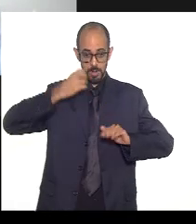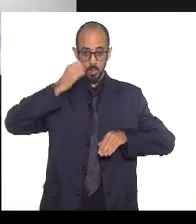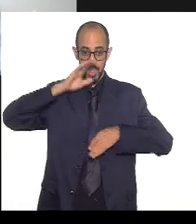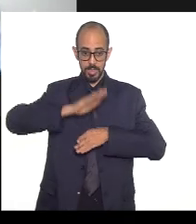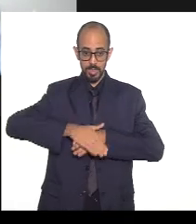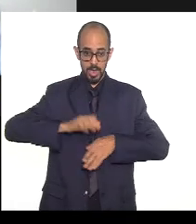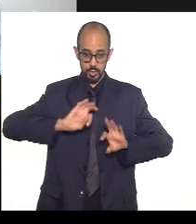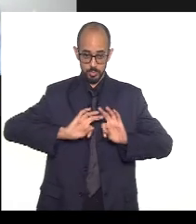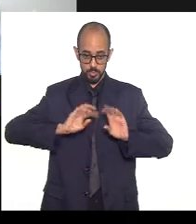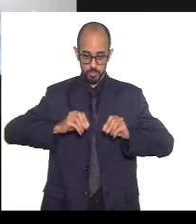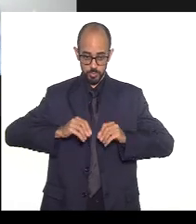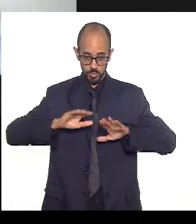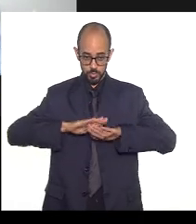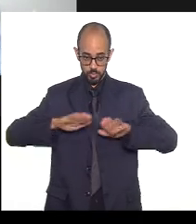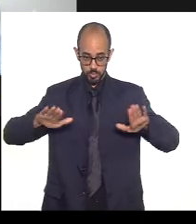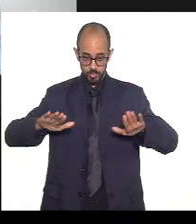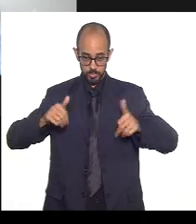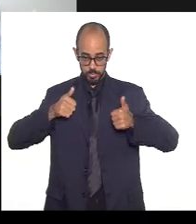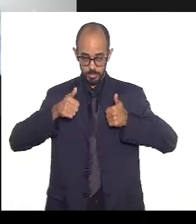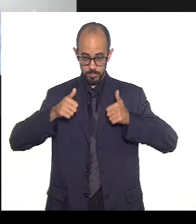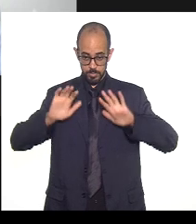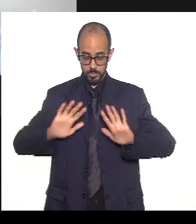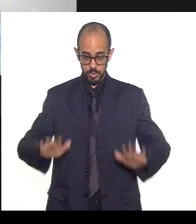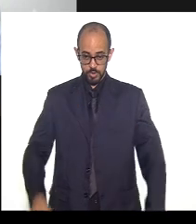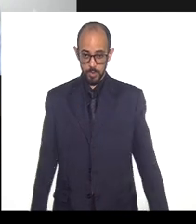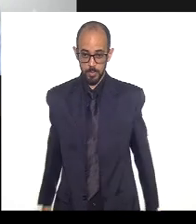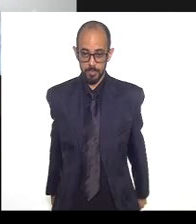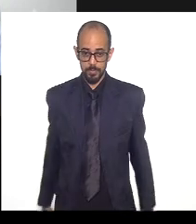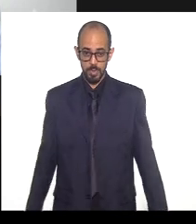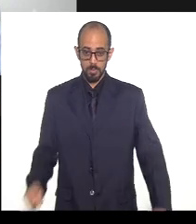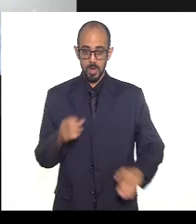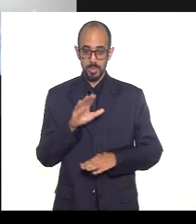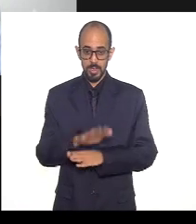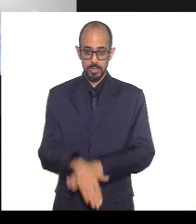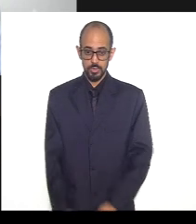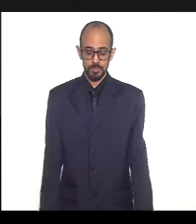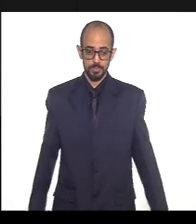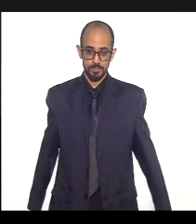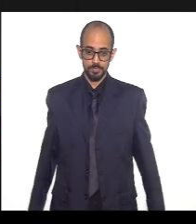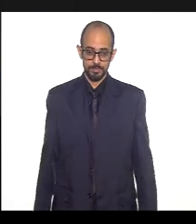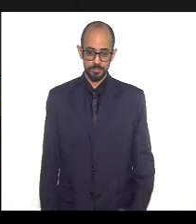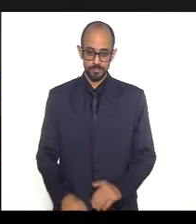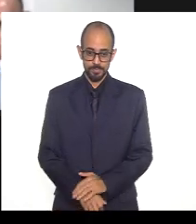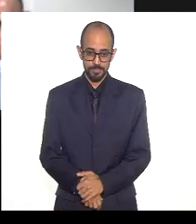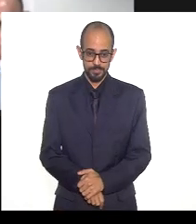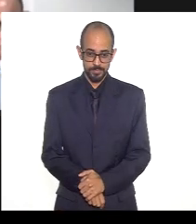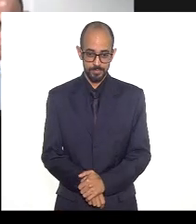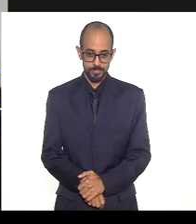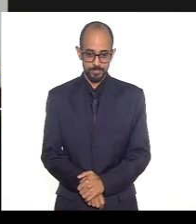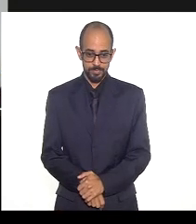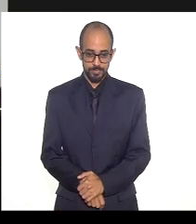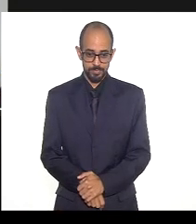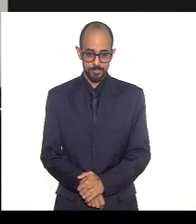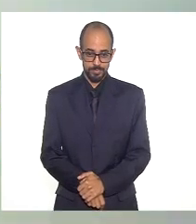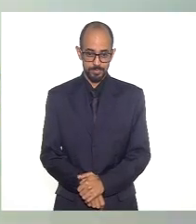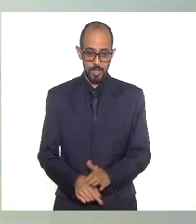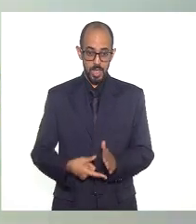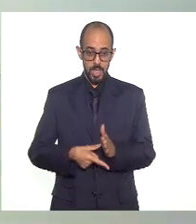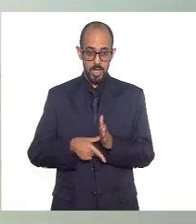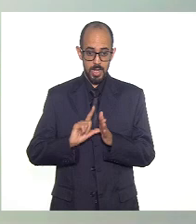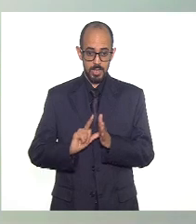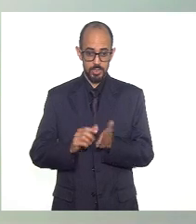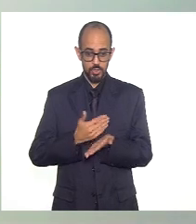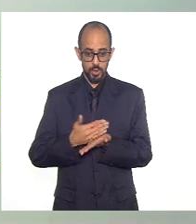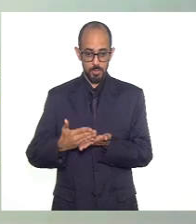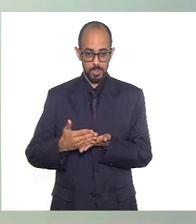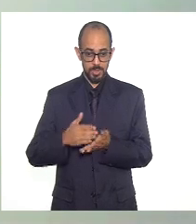tarde. Boa tarde, presidente. Tchau, tchau. Boa tarde, tchau, tchau. Boa tarde a todos e todas. Antes de iniciar o expediente final,